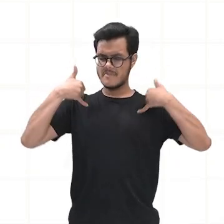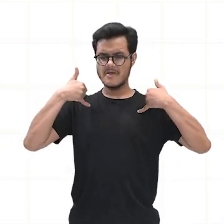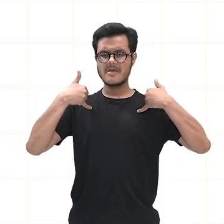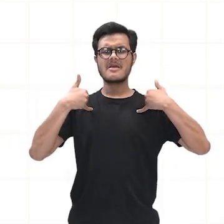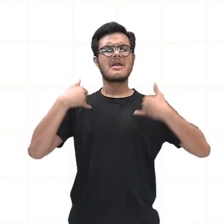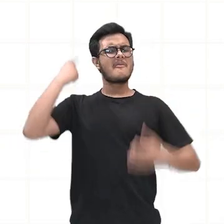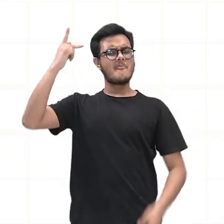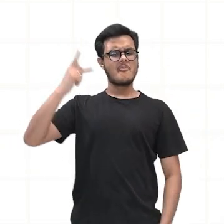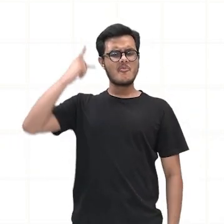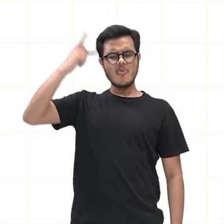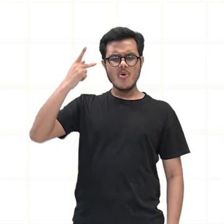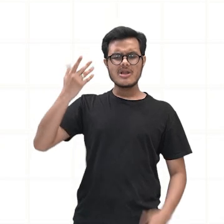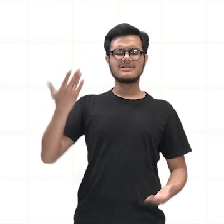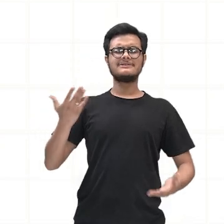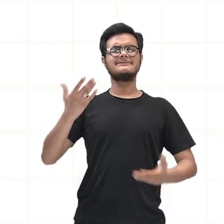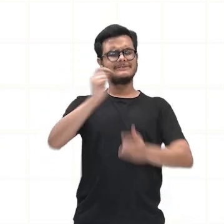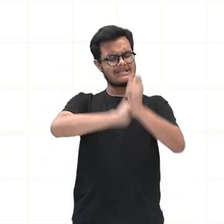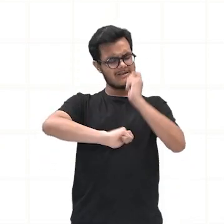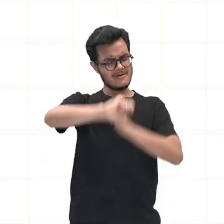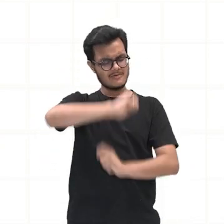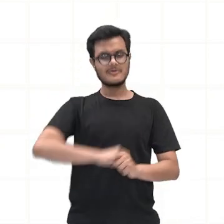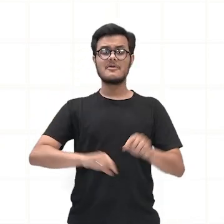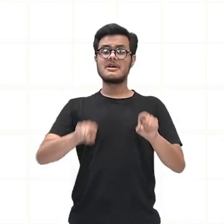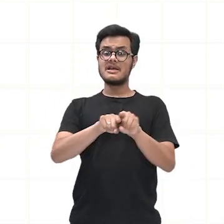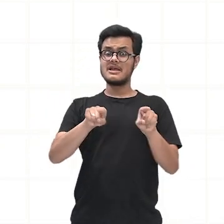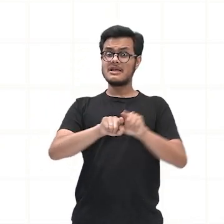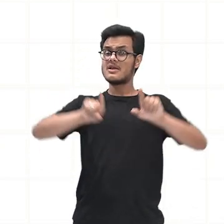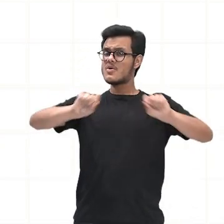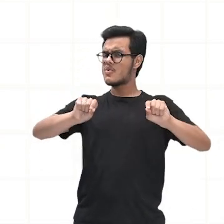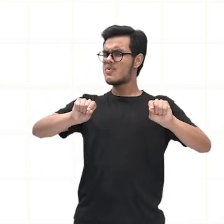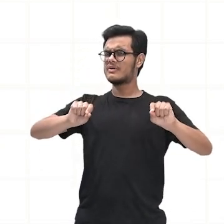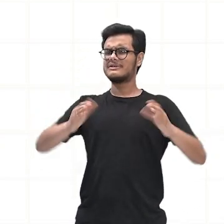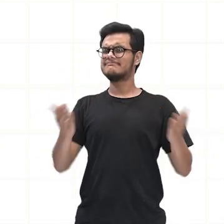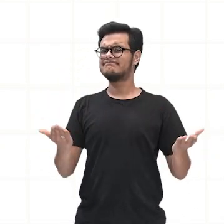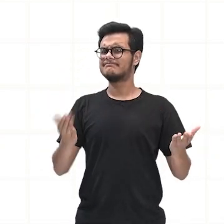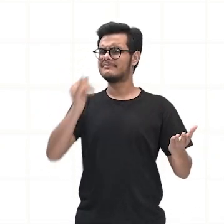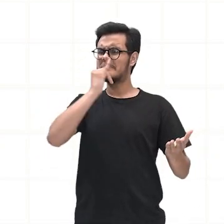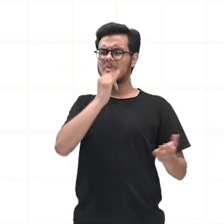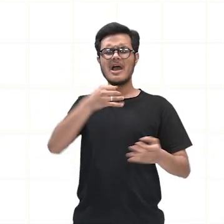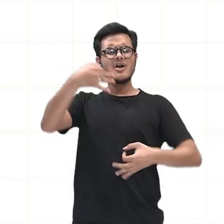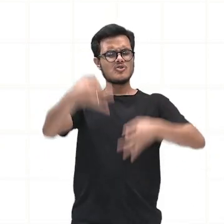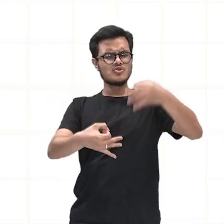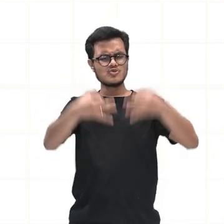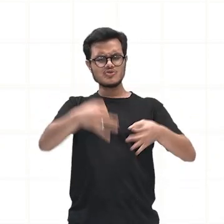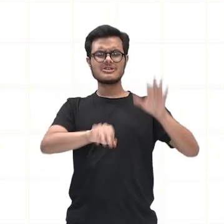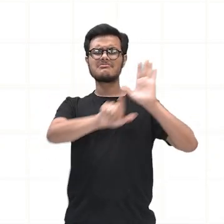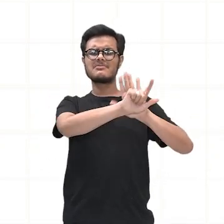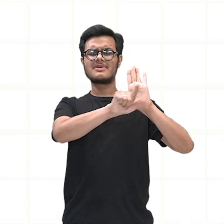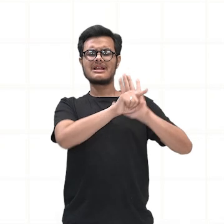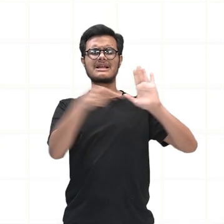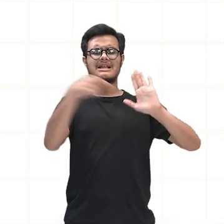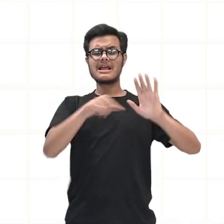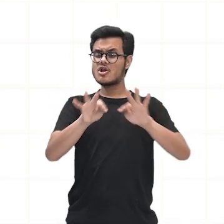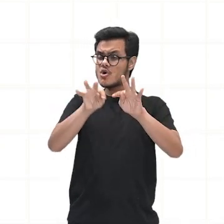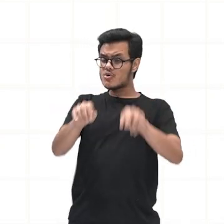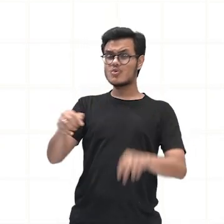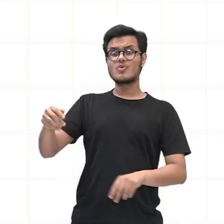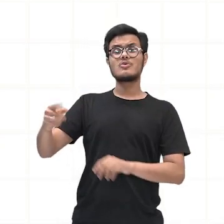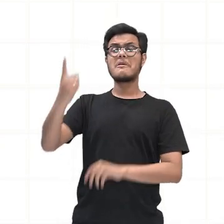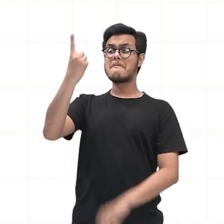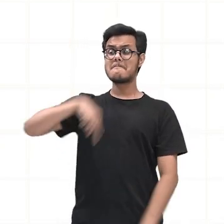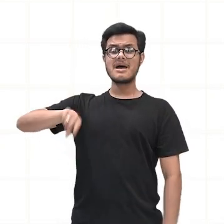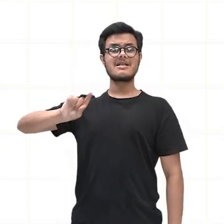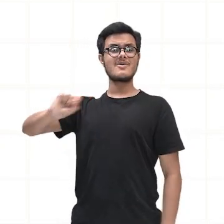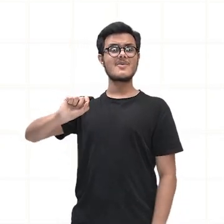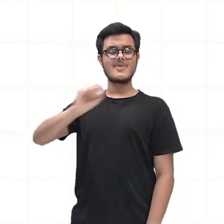questões políticas, da economia, do que era justo na lei e tudo mais, na